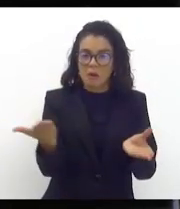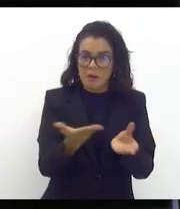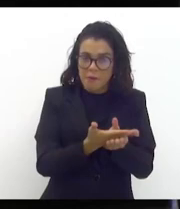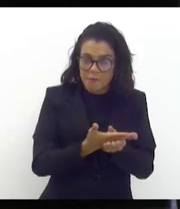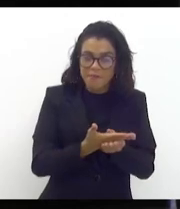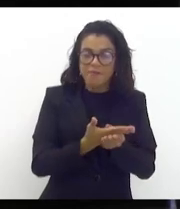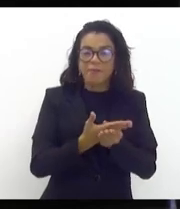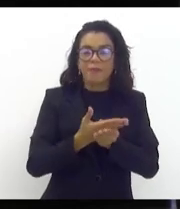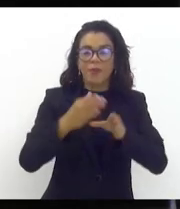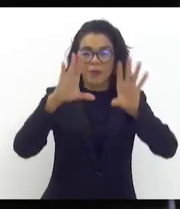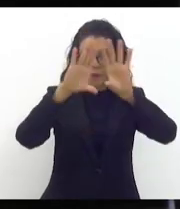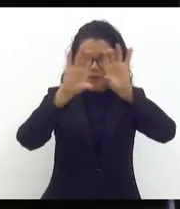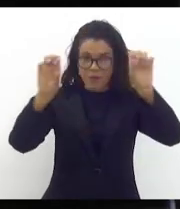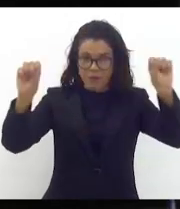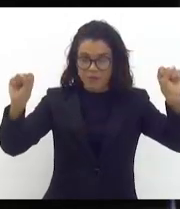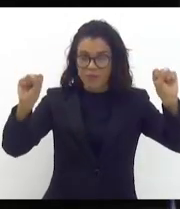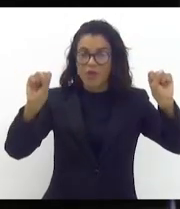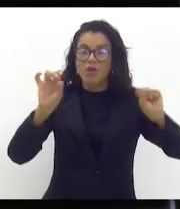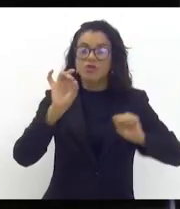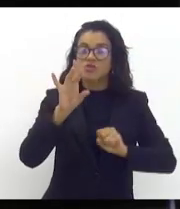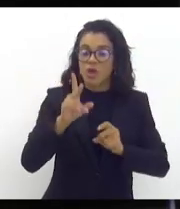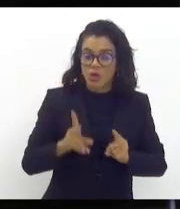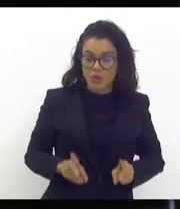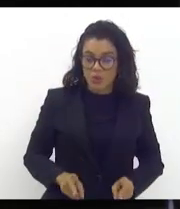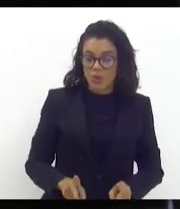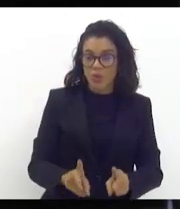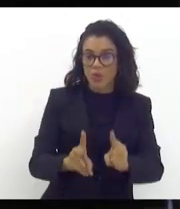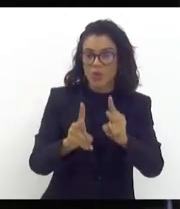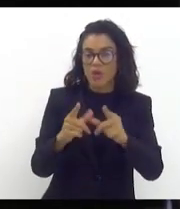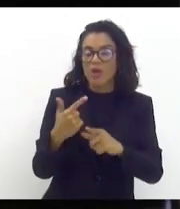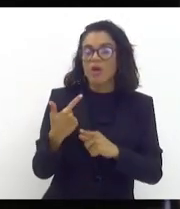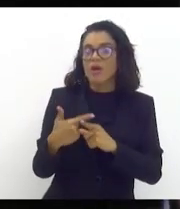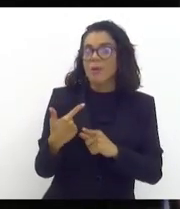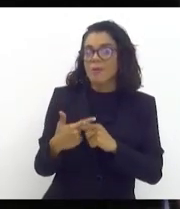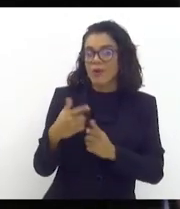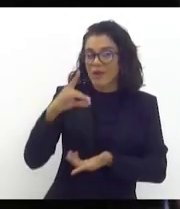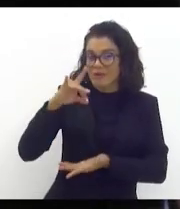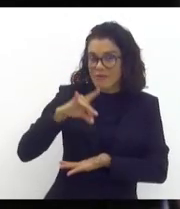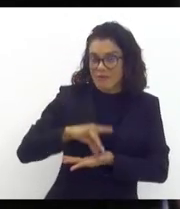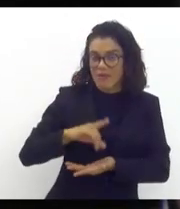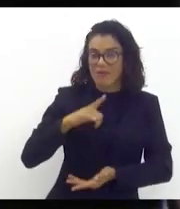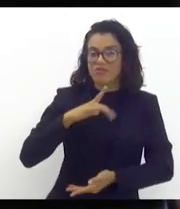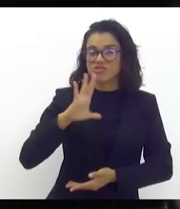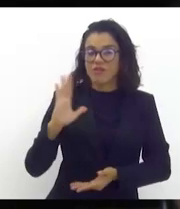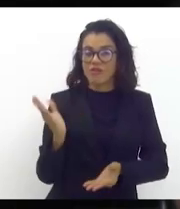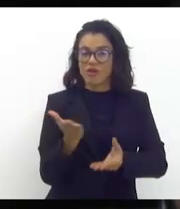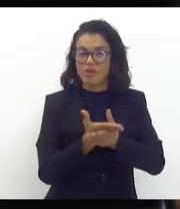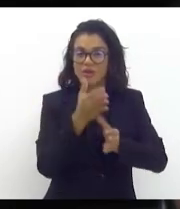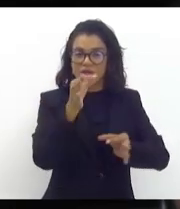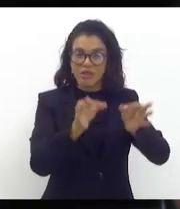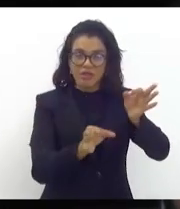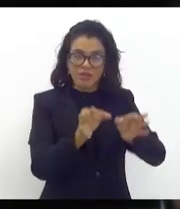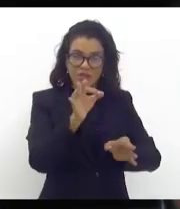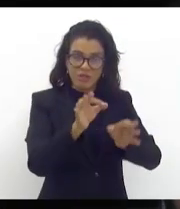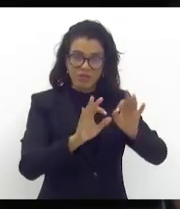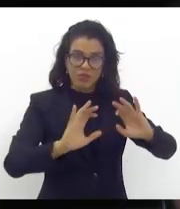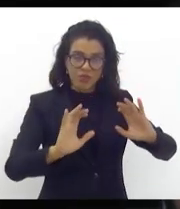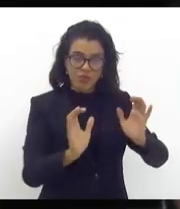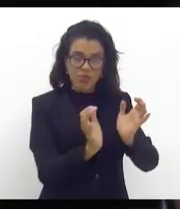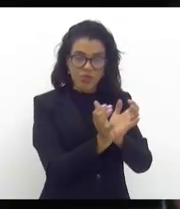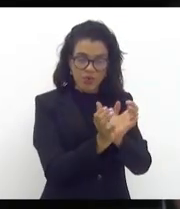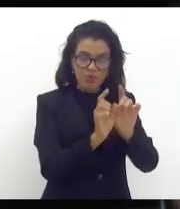de Contas só não deu prosseguimento porque esse fato foi judicializado por uma classe